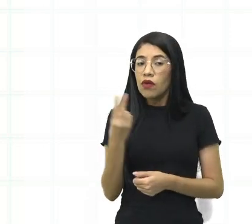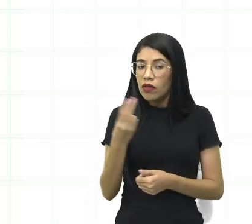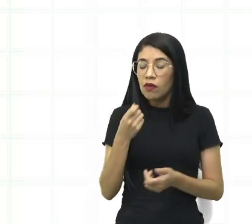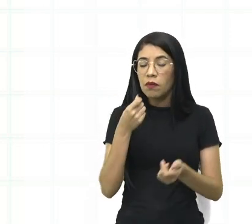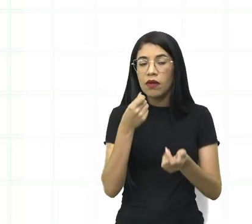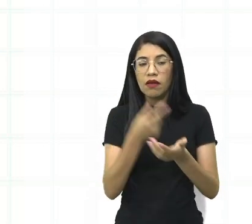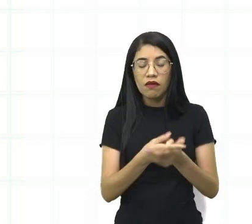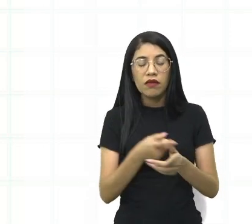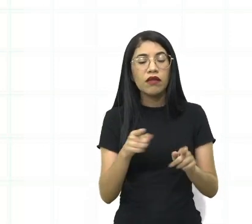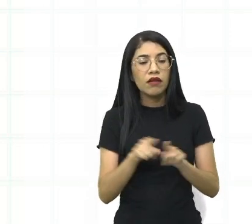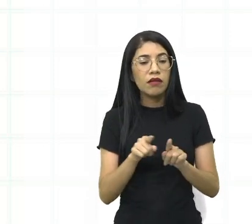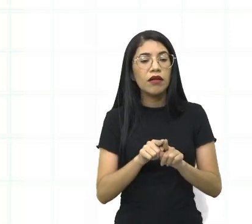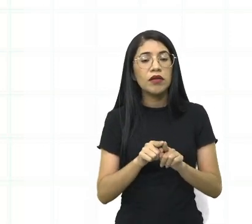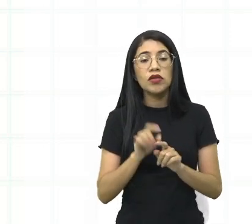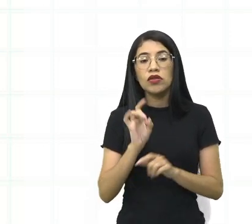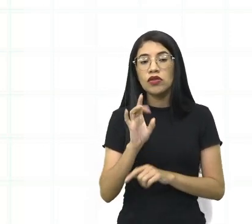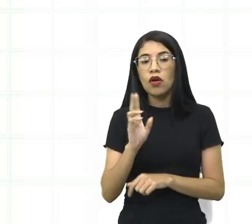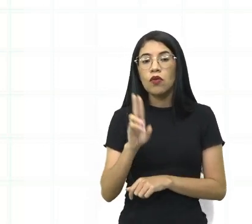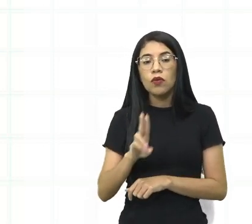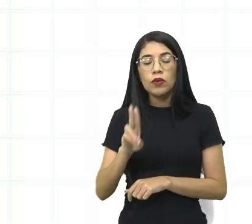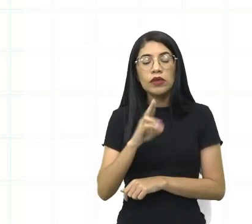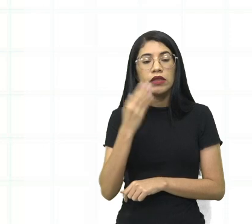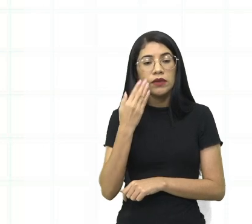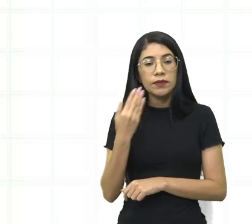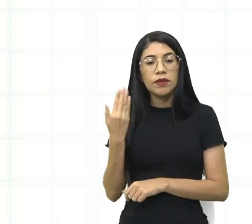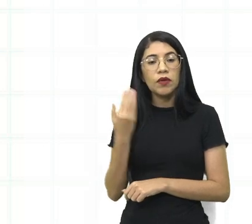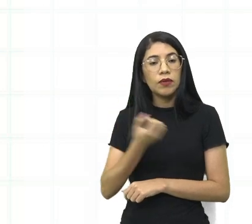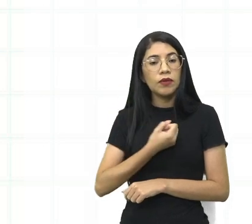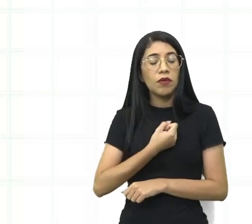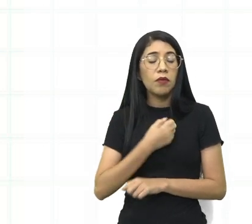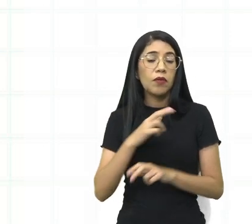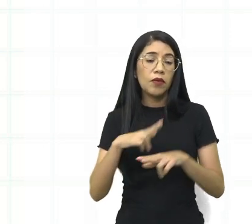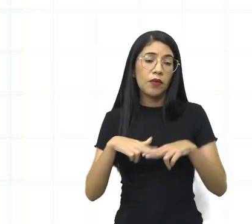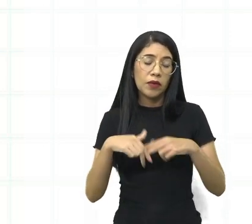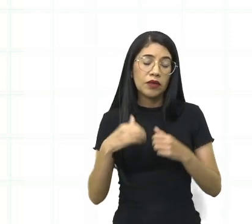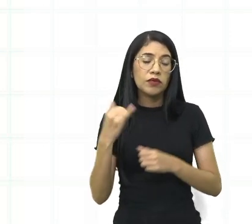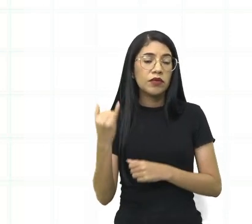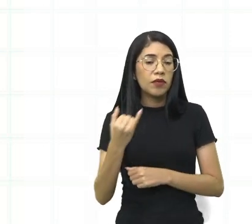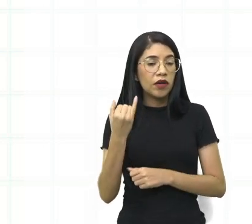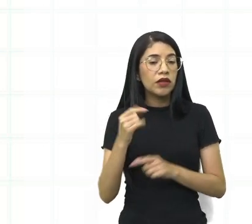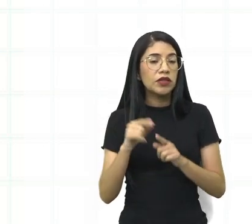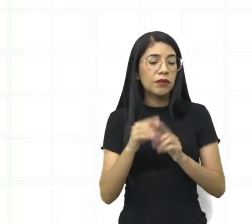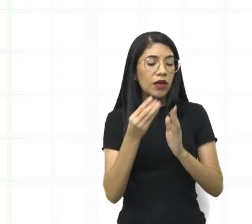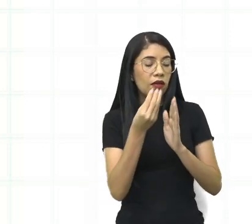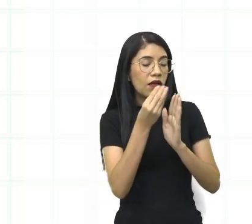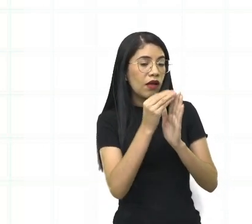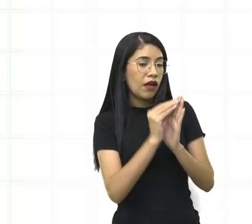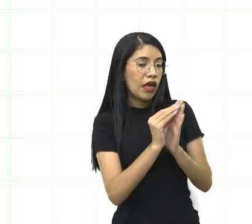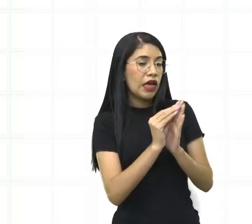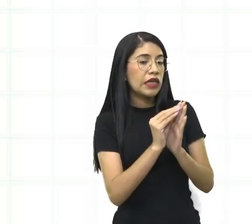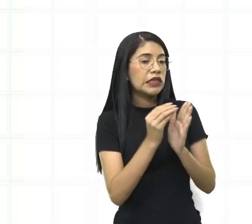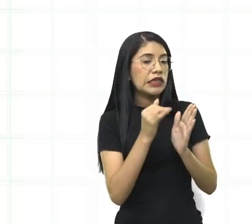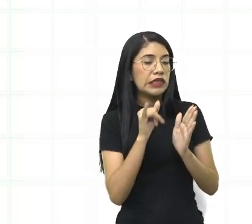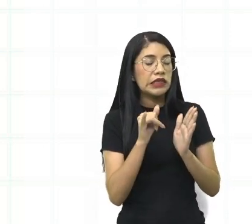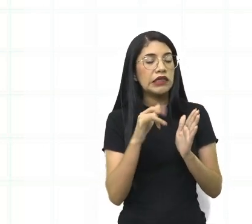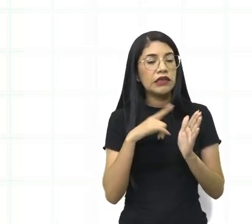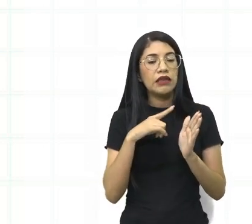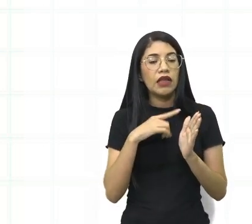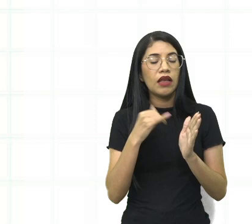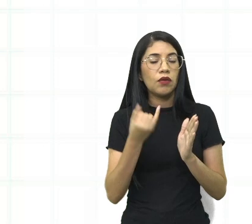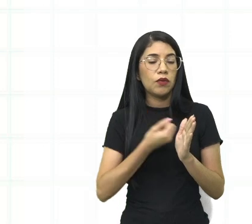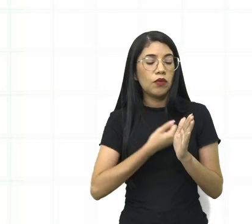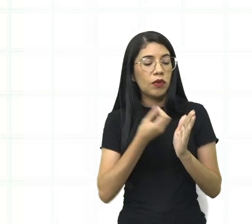somente verificando esse códigozinho aqui. Então é importante colocar na sua carta de reclamação se você tiver, né? Aí ela